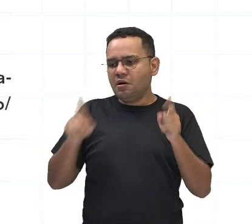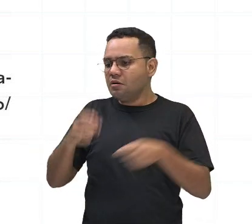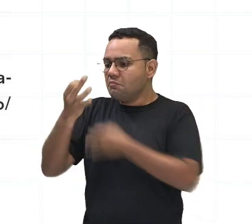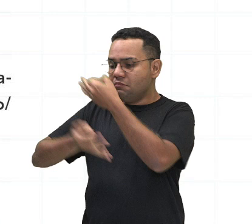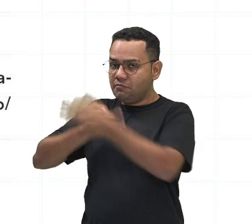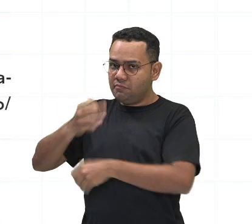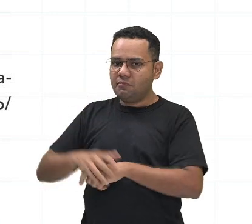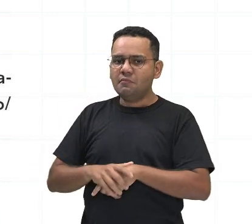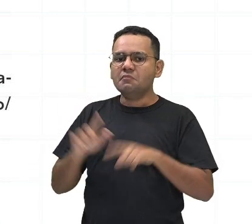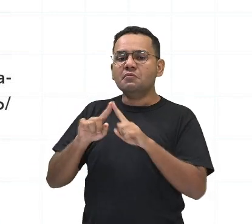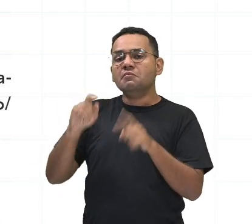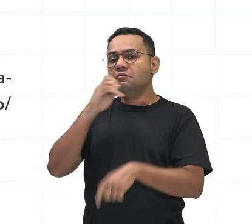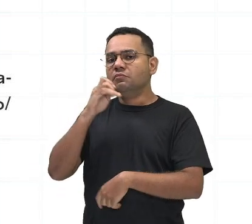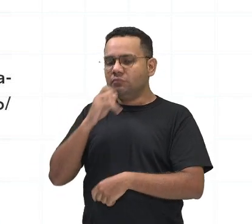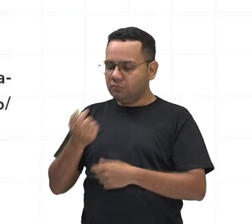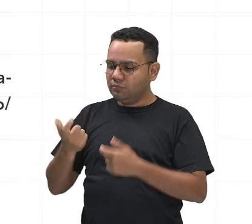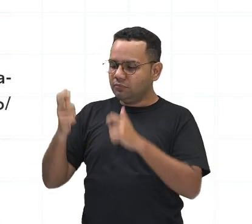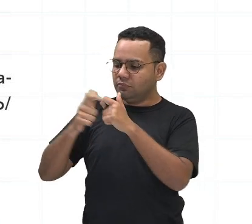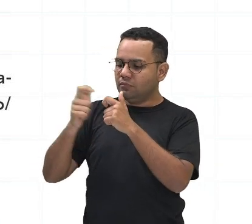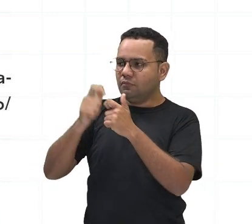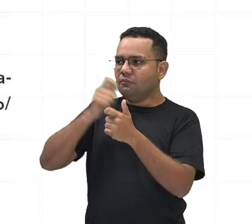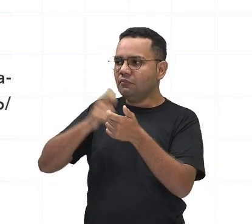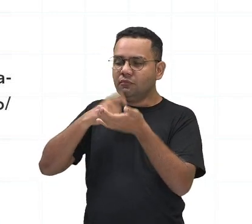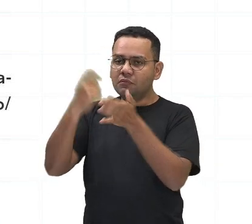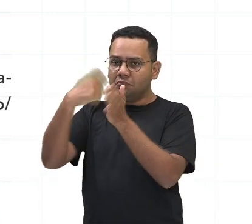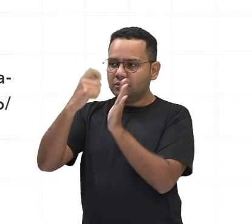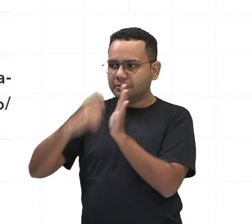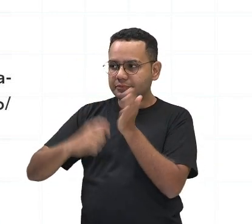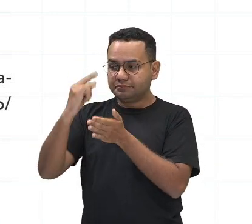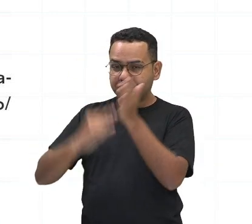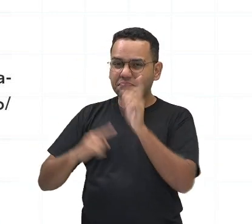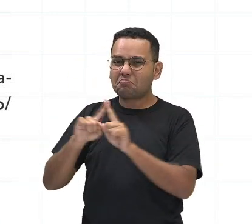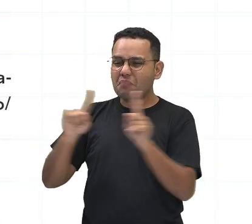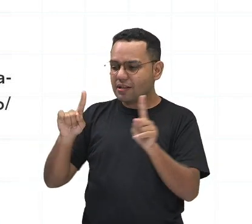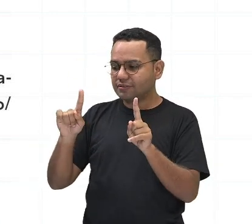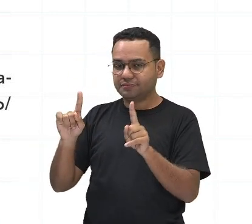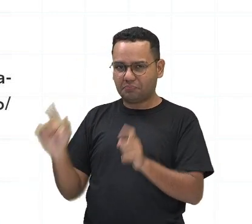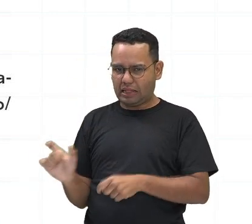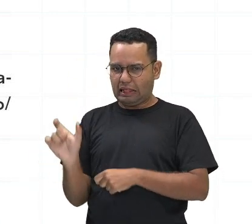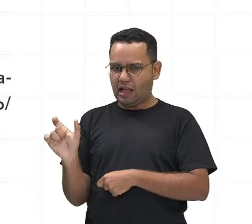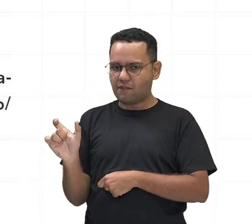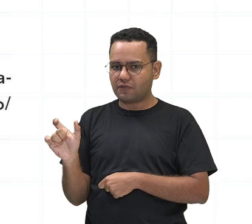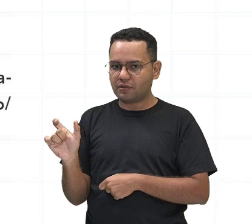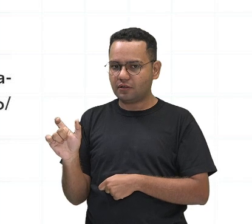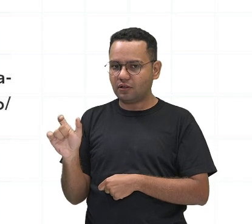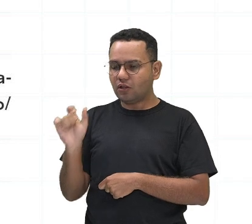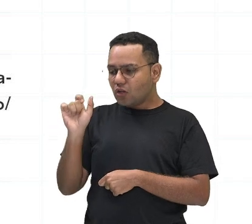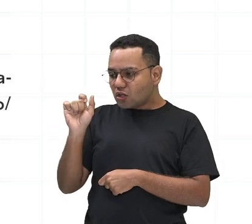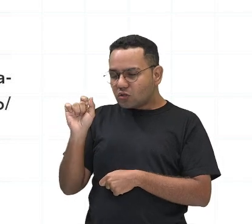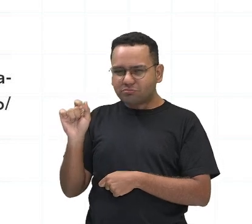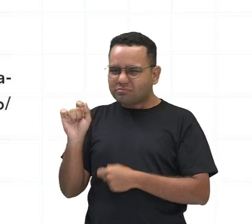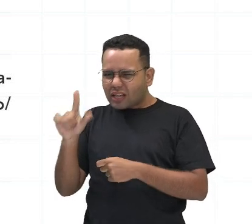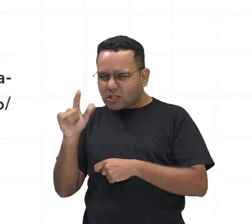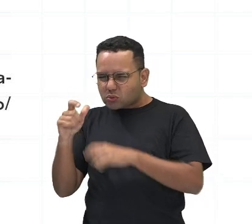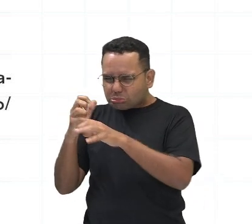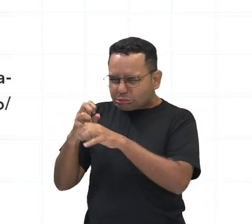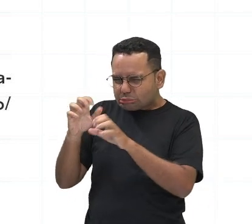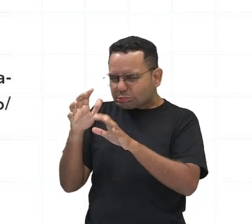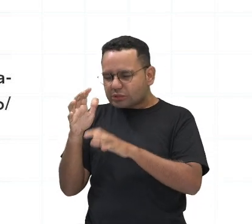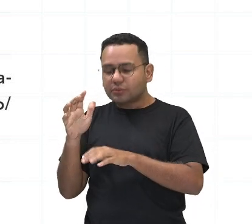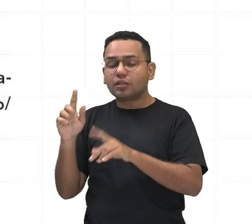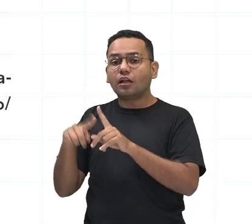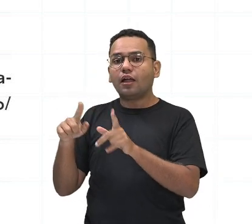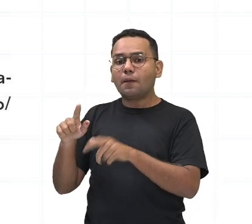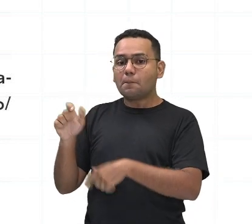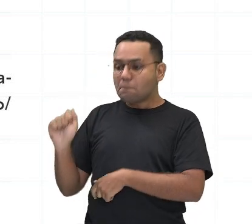A médica prescreveu um remédio muito caro ao paciente. Então, vejam que esse termo muito